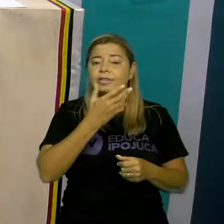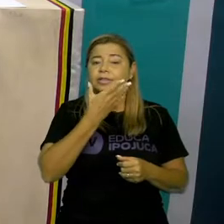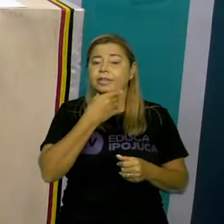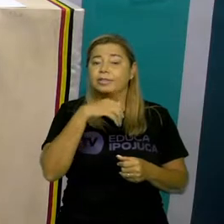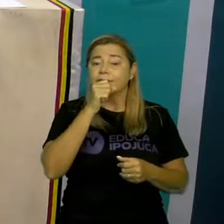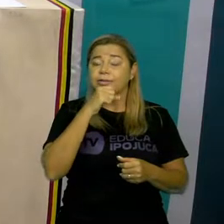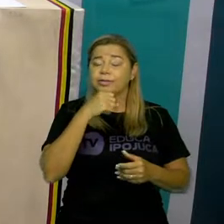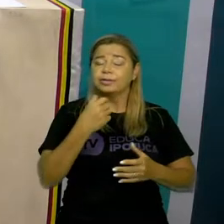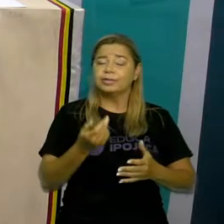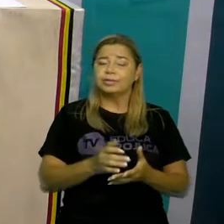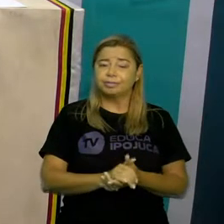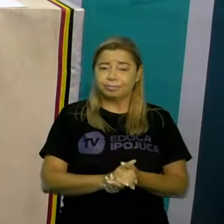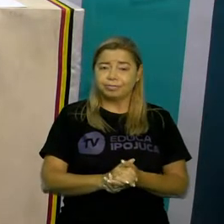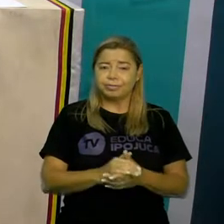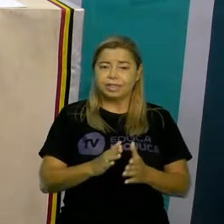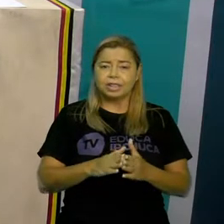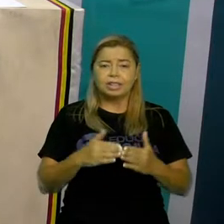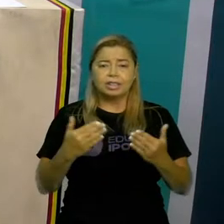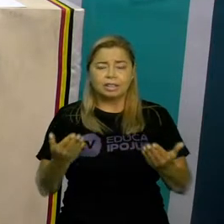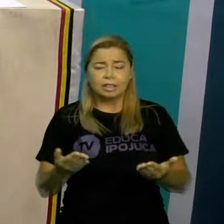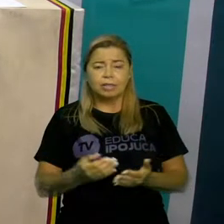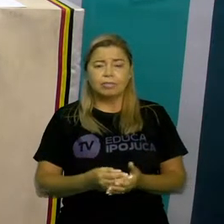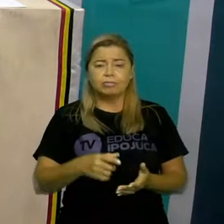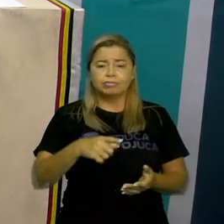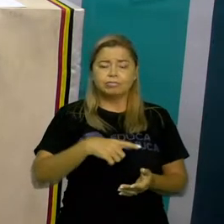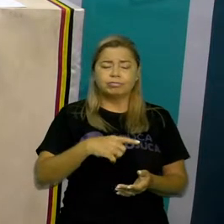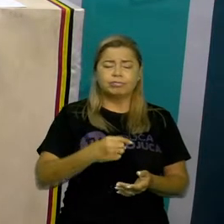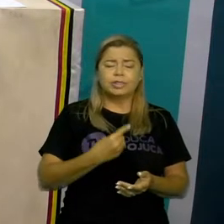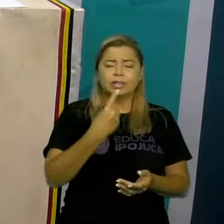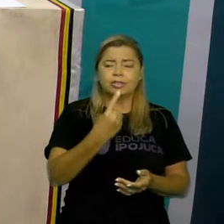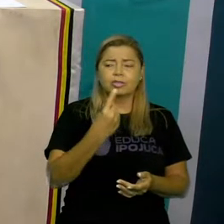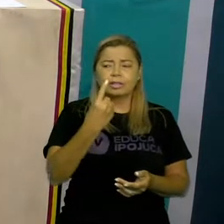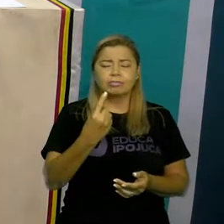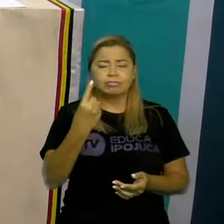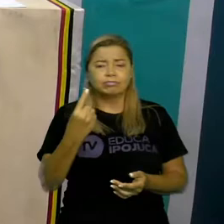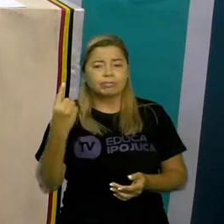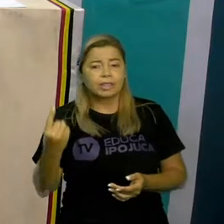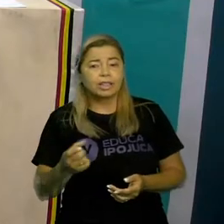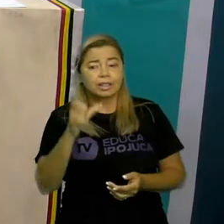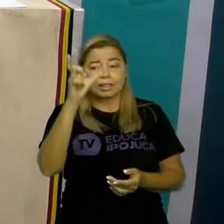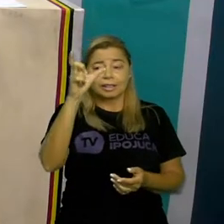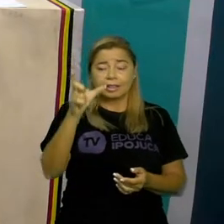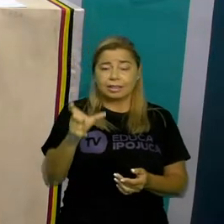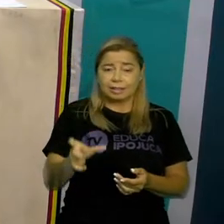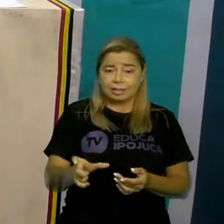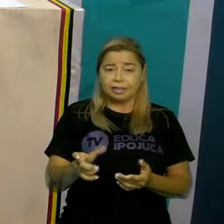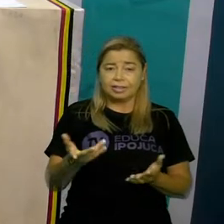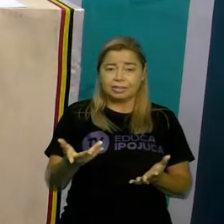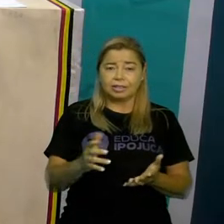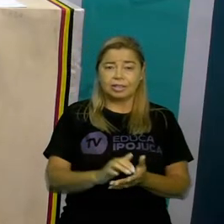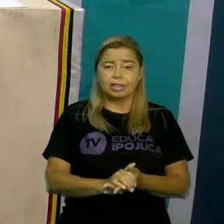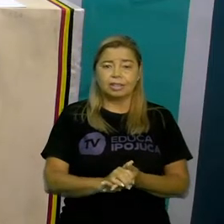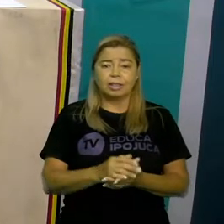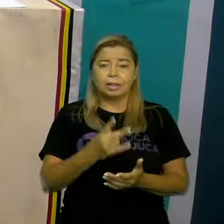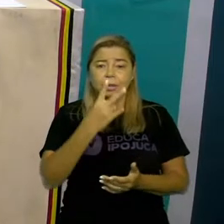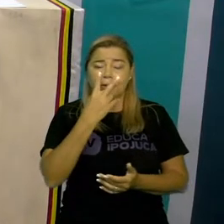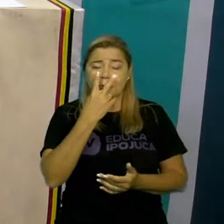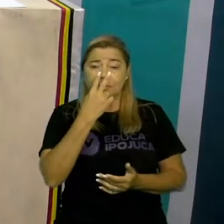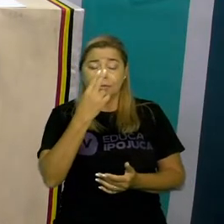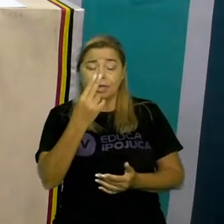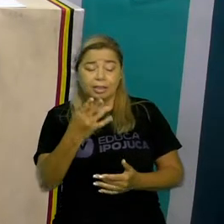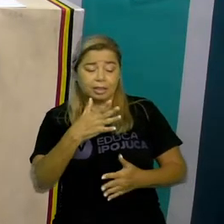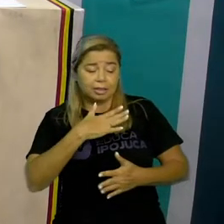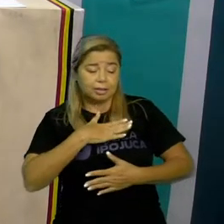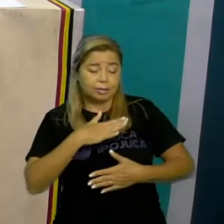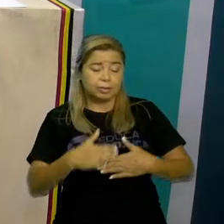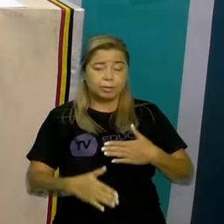Isso que vem, ó, com tudo quando a gente nasce, com as características, né? A gente tem características do nosso corpo,